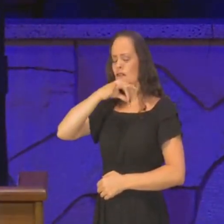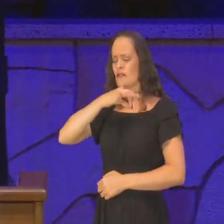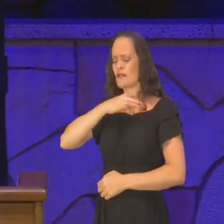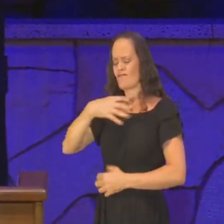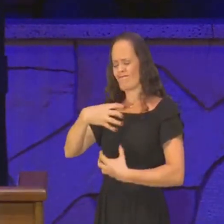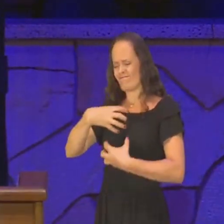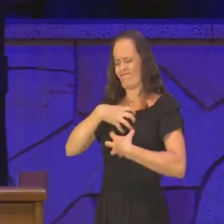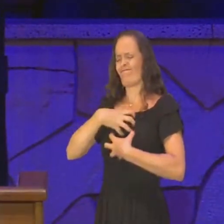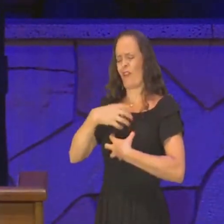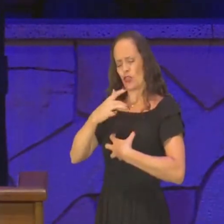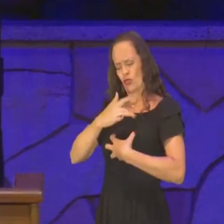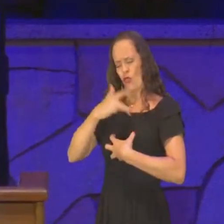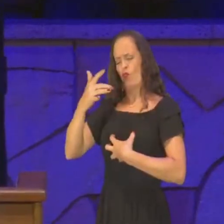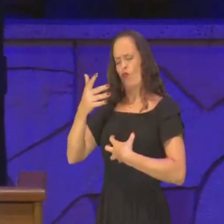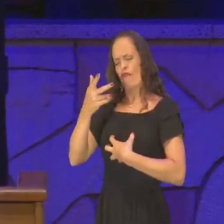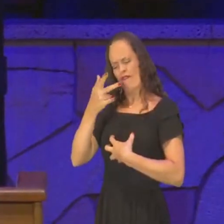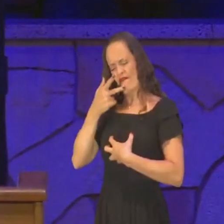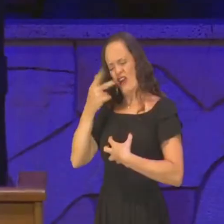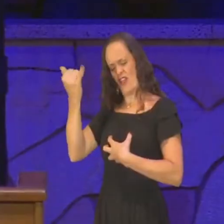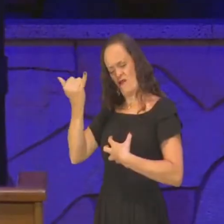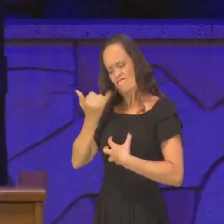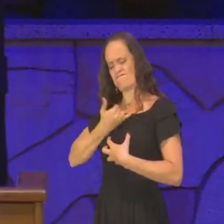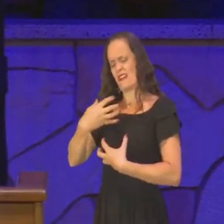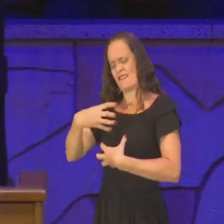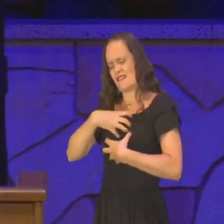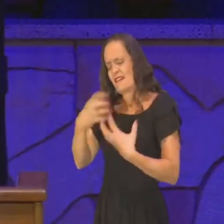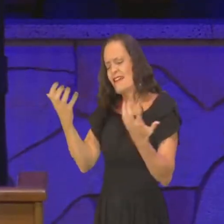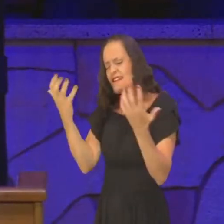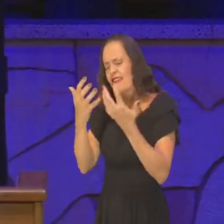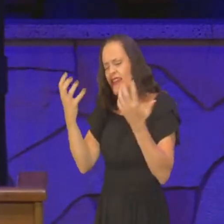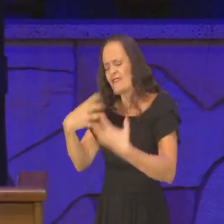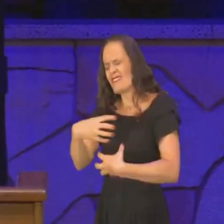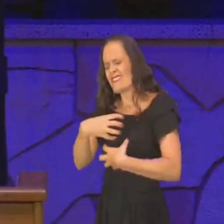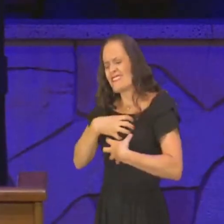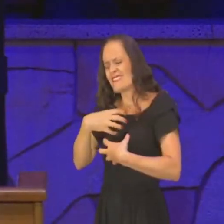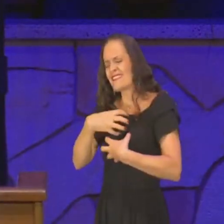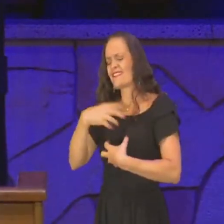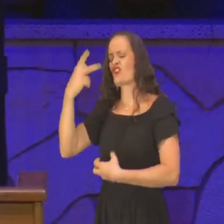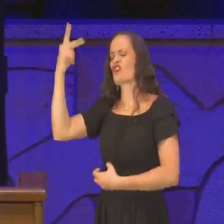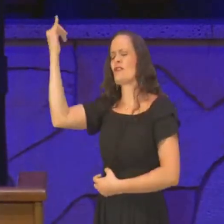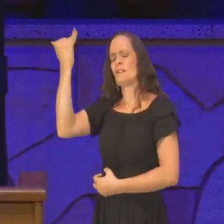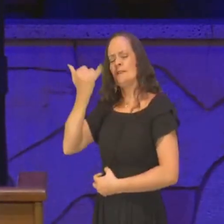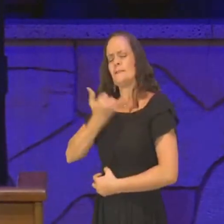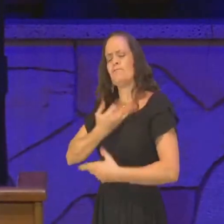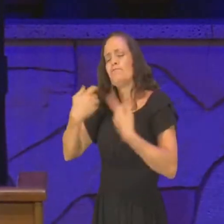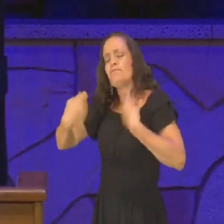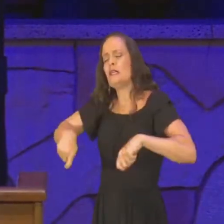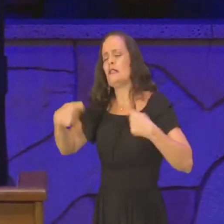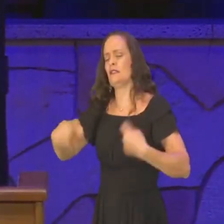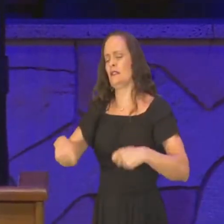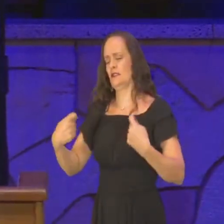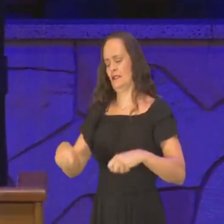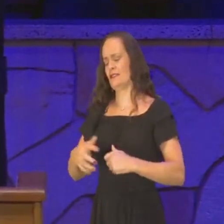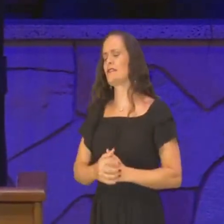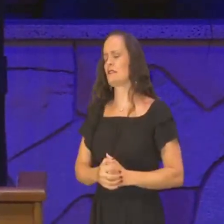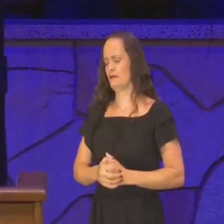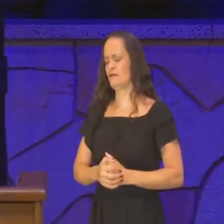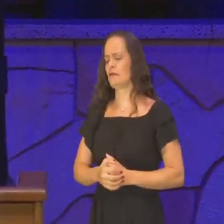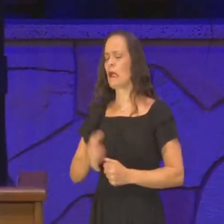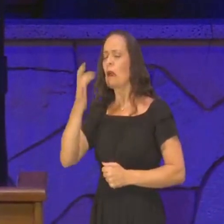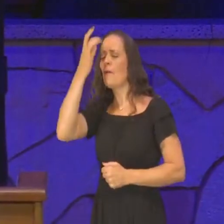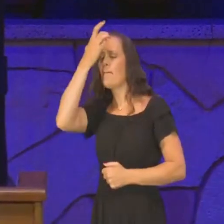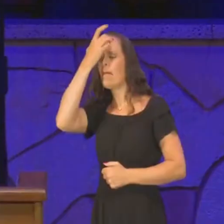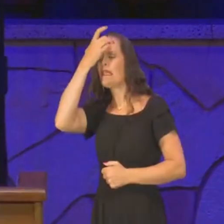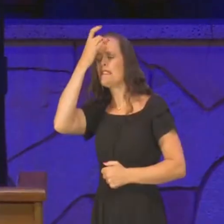conosco. Queremos ouvir a Tua voz. Necessitamos ouvir a Tua voz. Mude